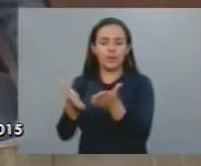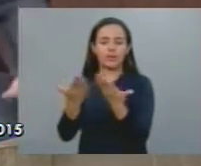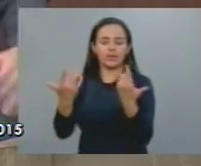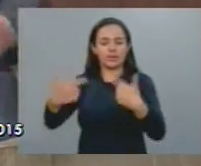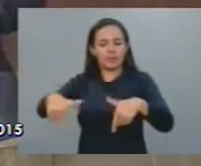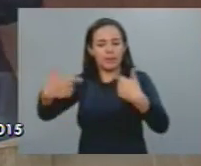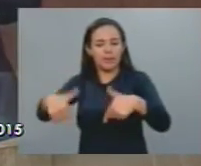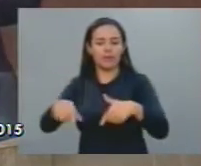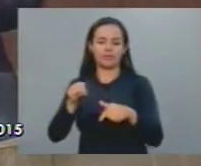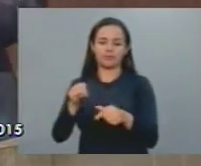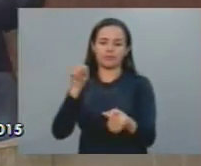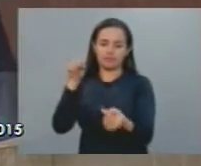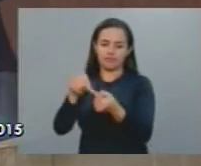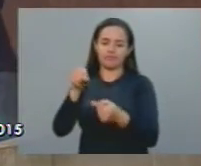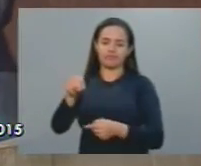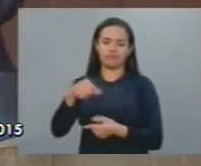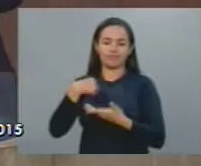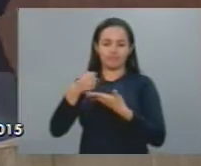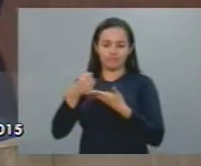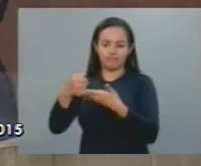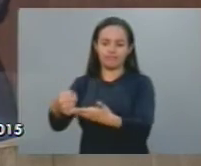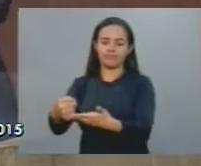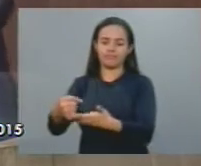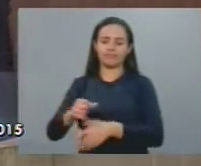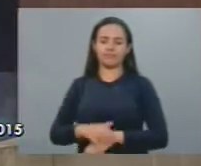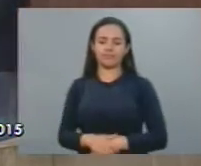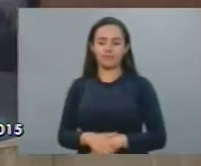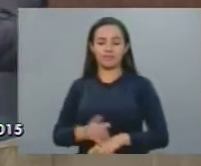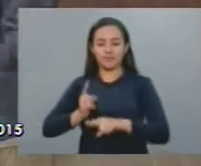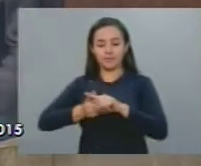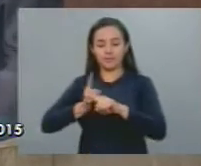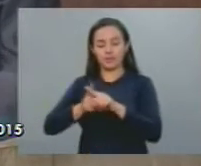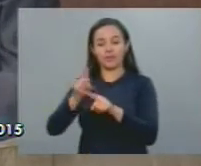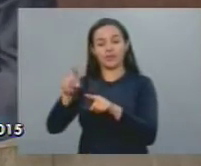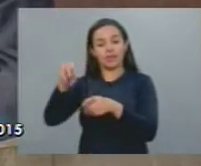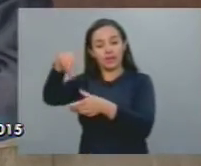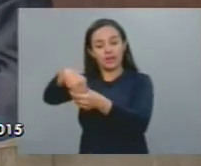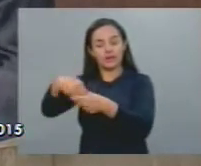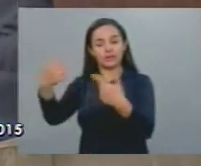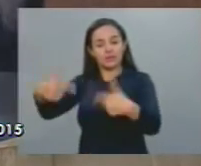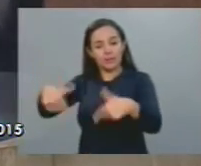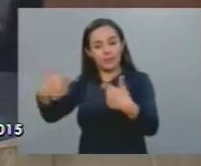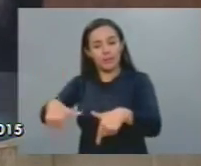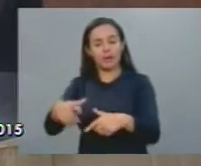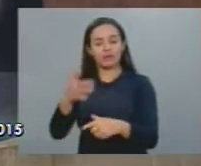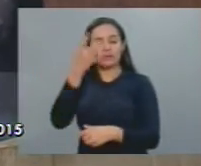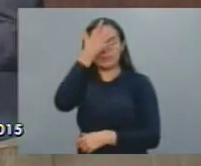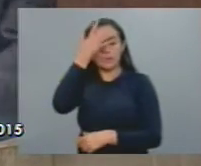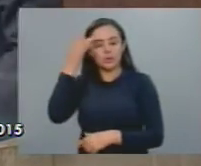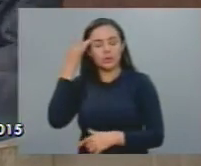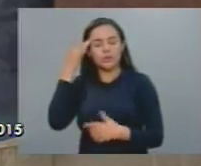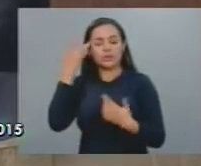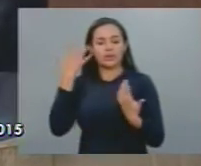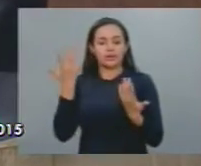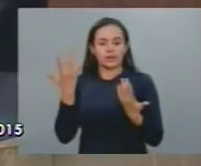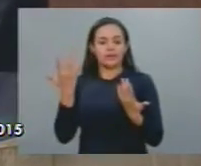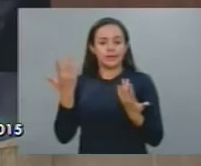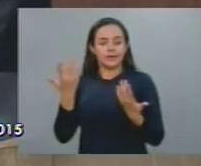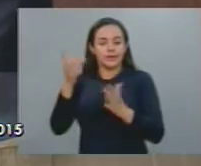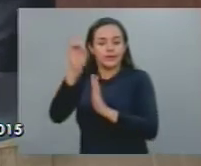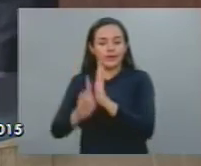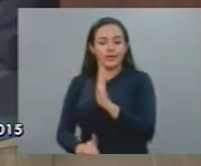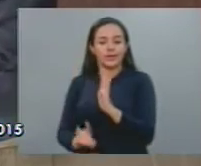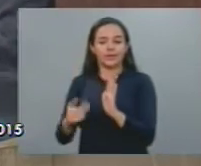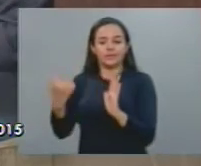trabalho, que, portanto, é expropriada e explorada porque vende o seu trabalho. Num momento em especial que estamos